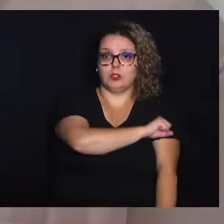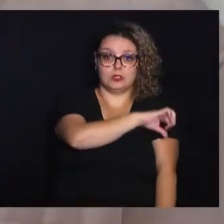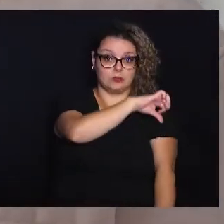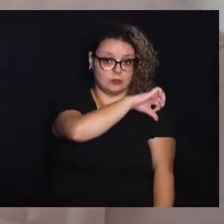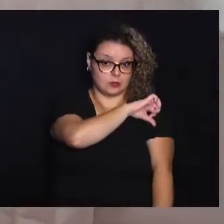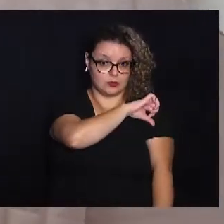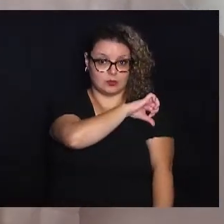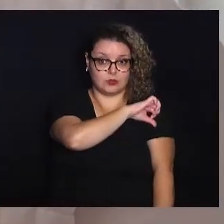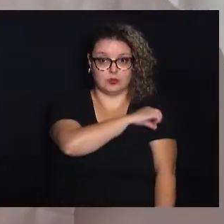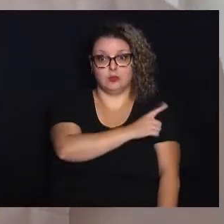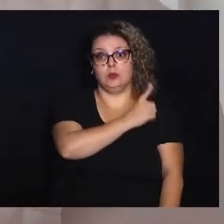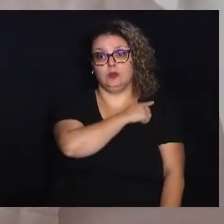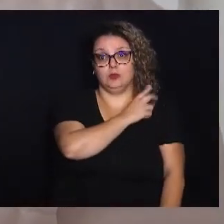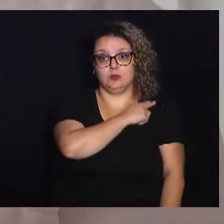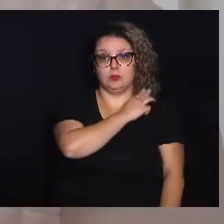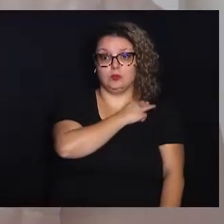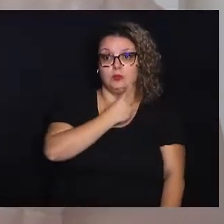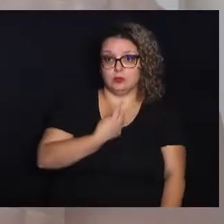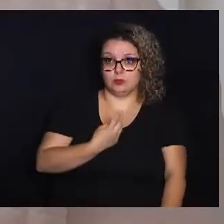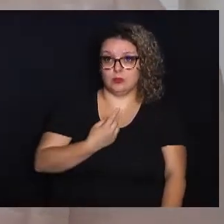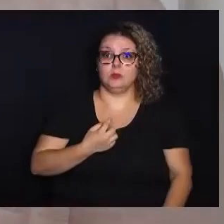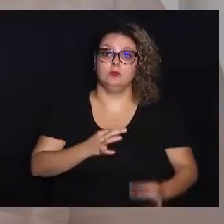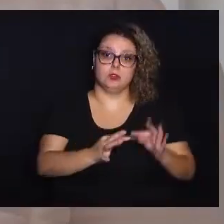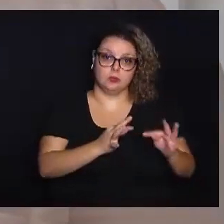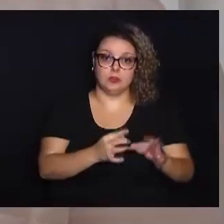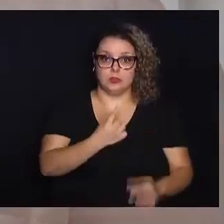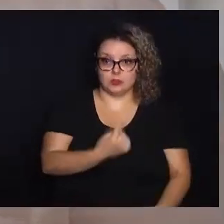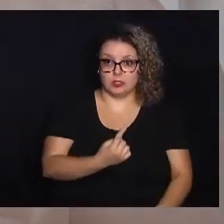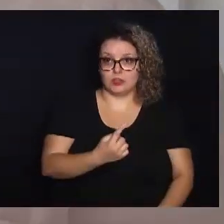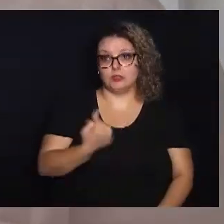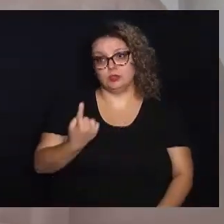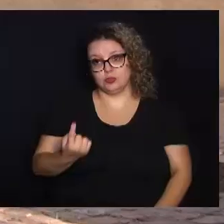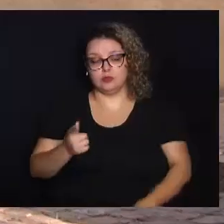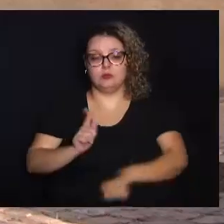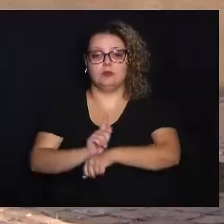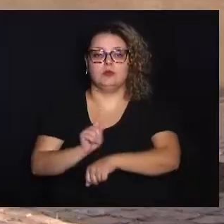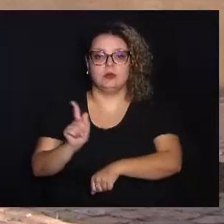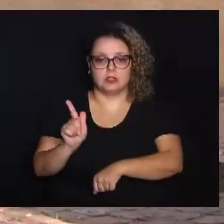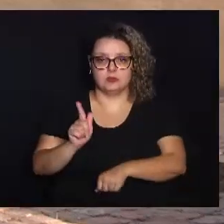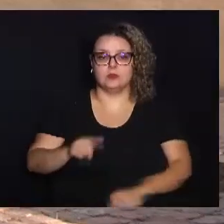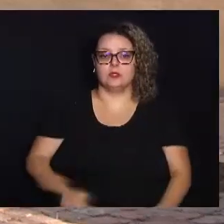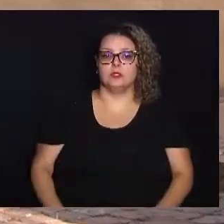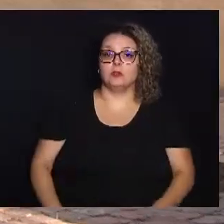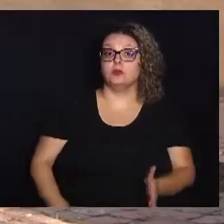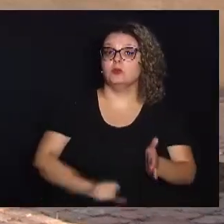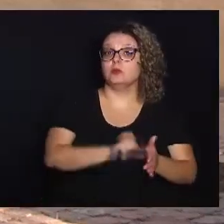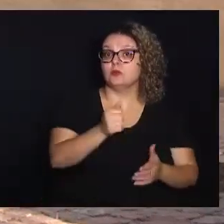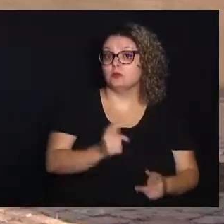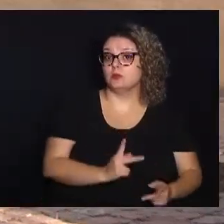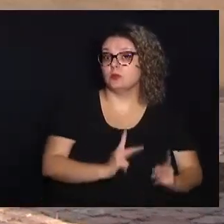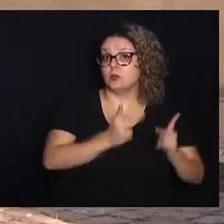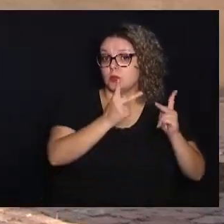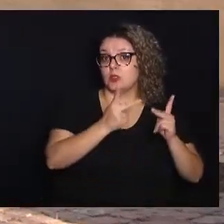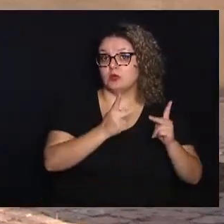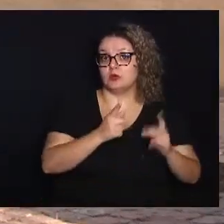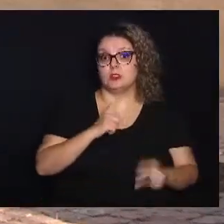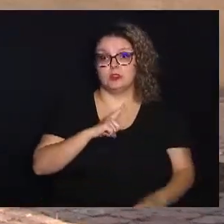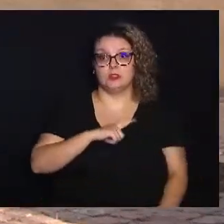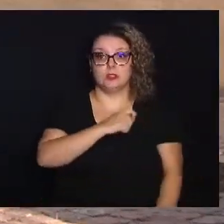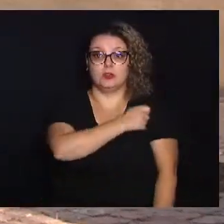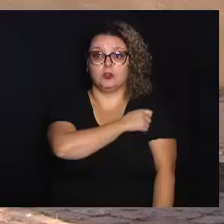oitavo e 9º ano uma pro Ensino Médio uma pro ensino técnico e um pra faculdade entre Os Vencedores da primeira edição